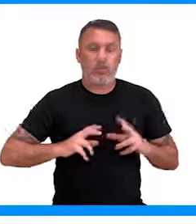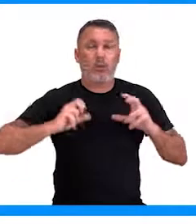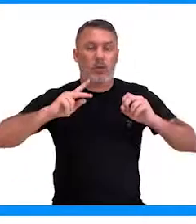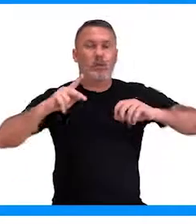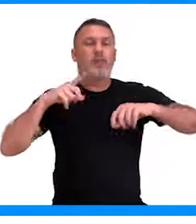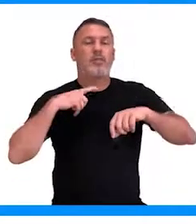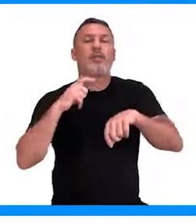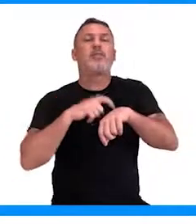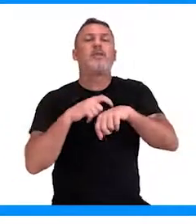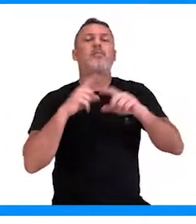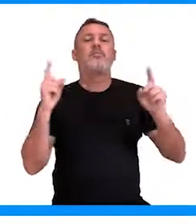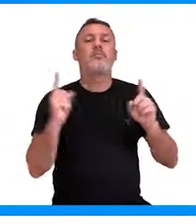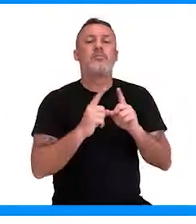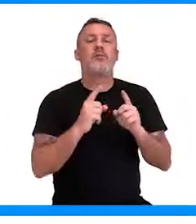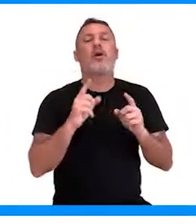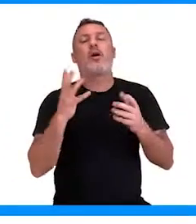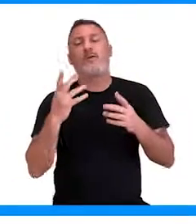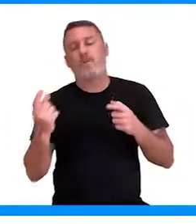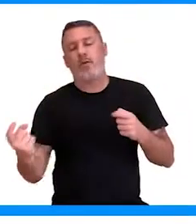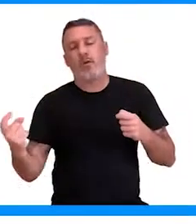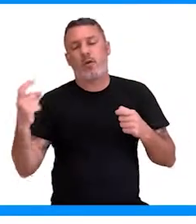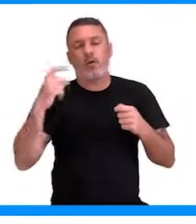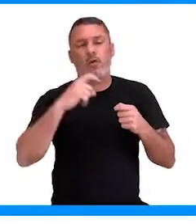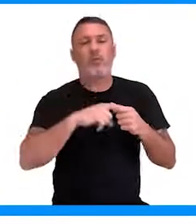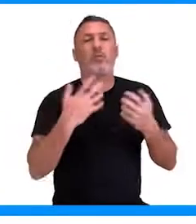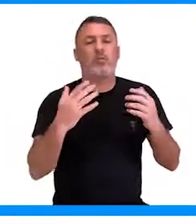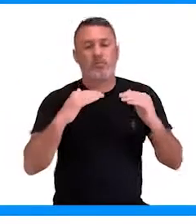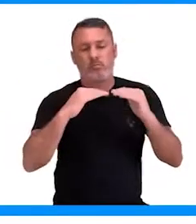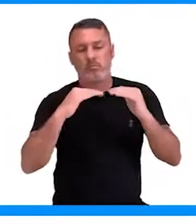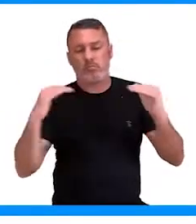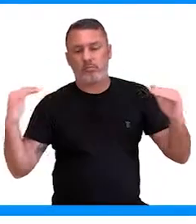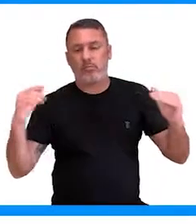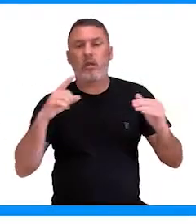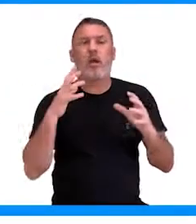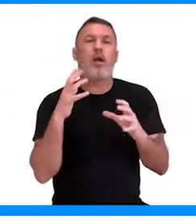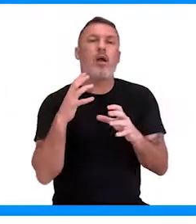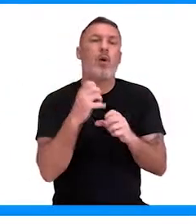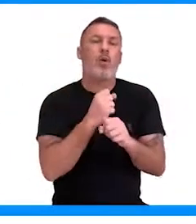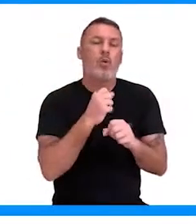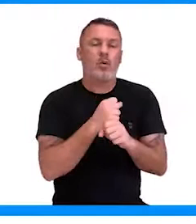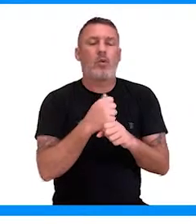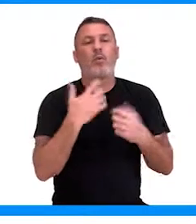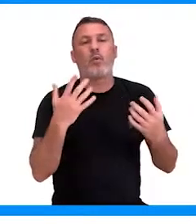Então tá, achei o tempo, agora o que eu preciso fazer? Voltar na horizontal para calcular,